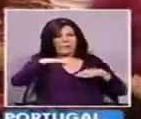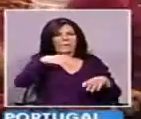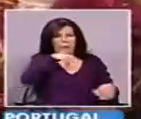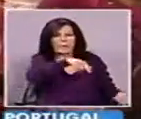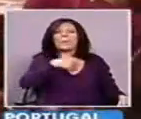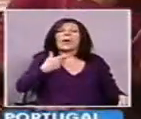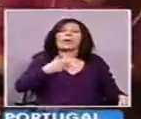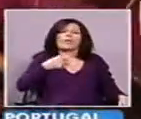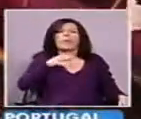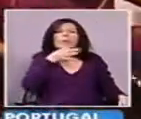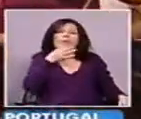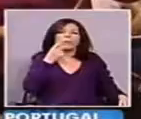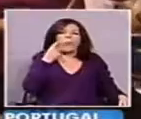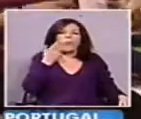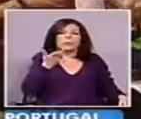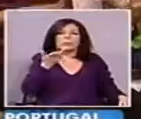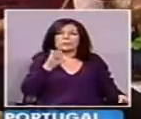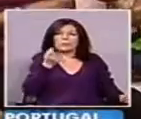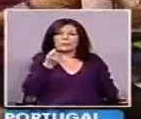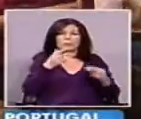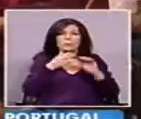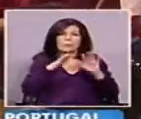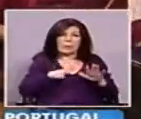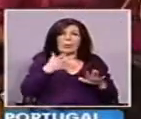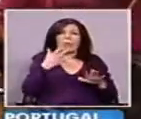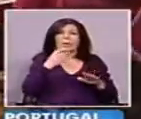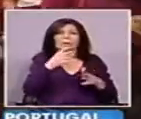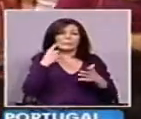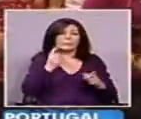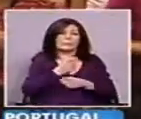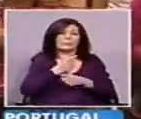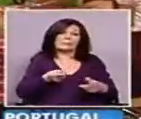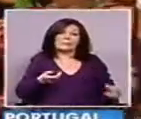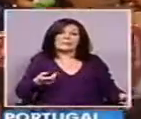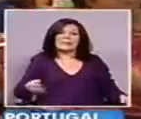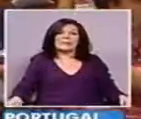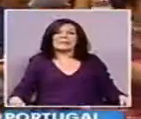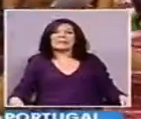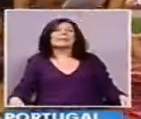tentar falar, assim que houver um pouco dessa oportunidade.